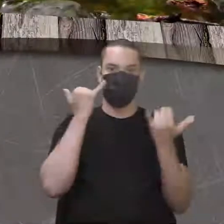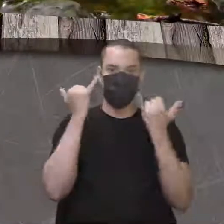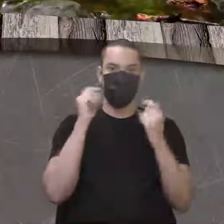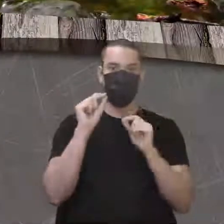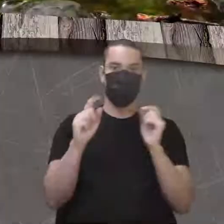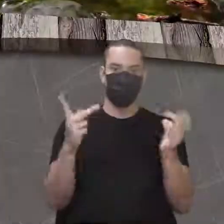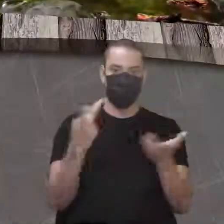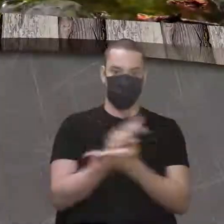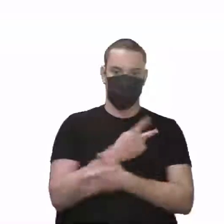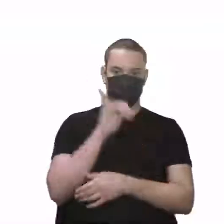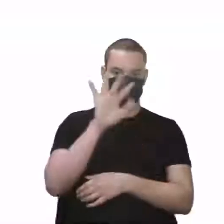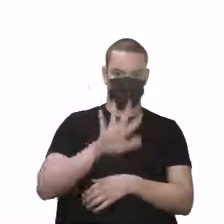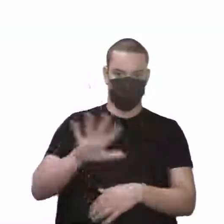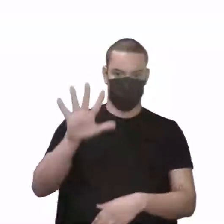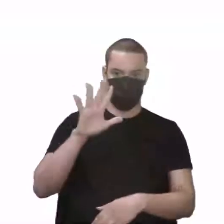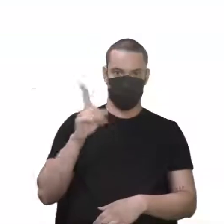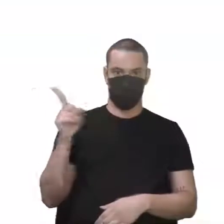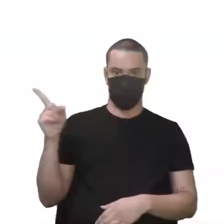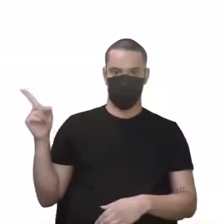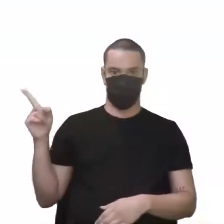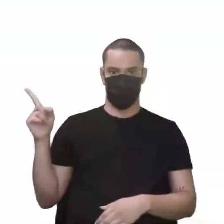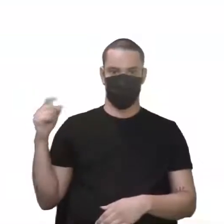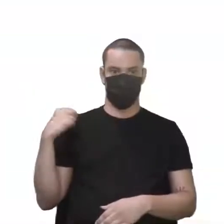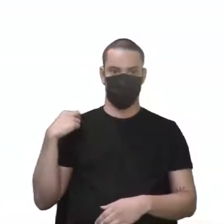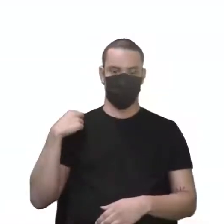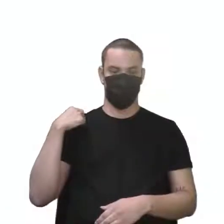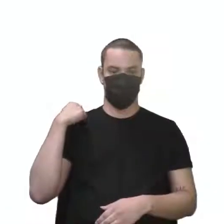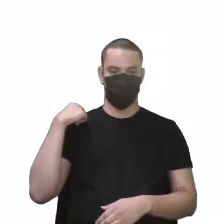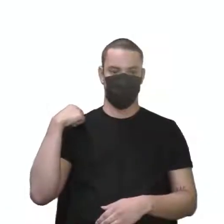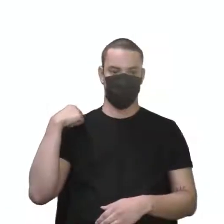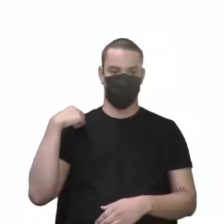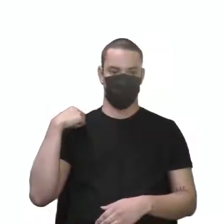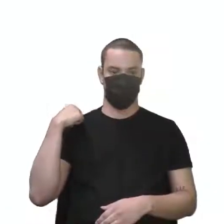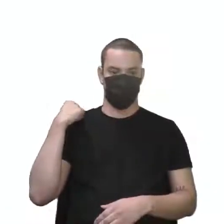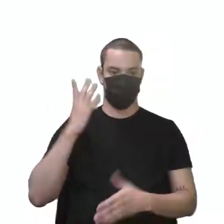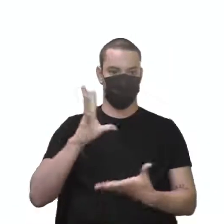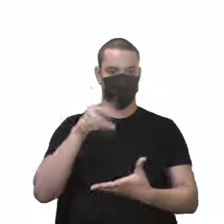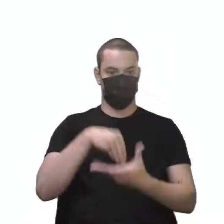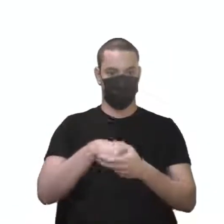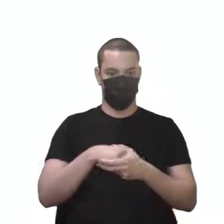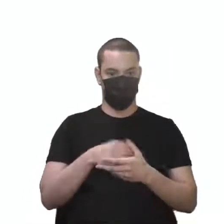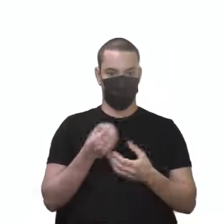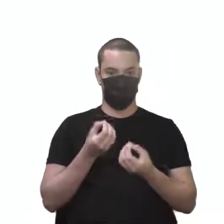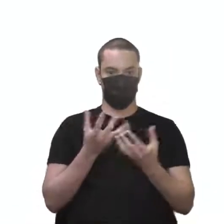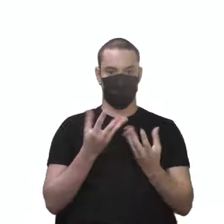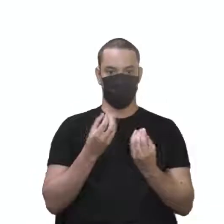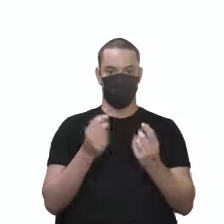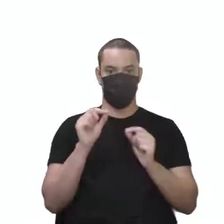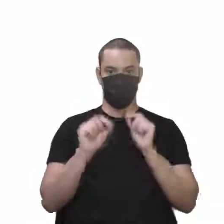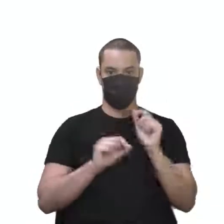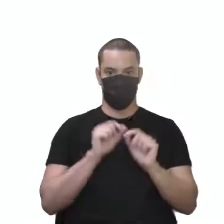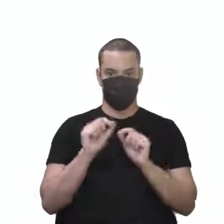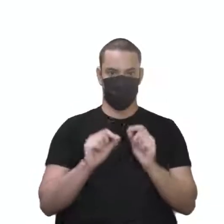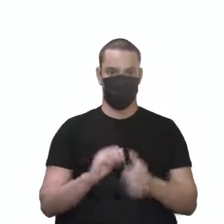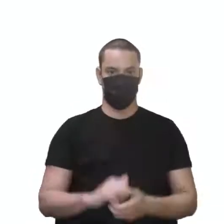olha lá na imagem, joga lá. Ao incorporar essa informação, tá aqui, ó.